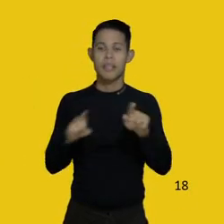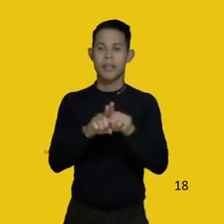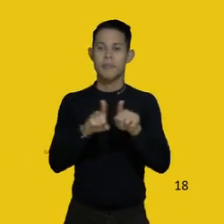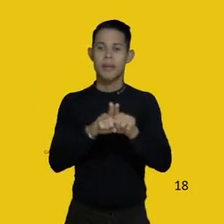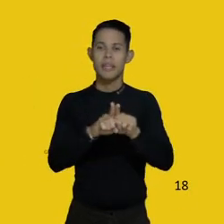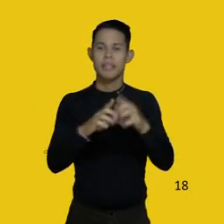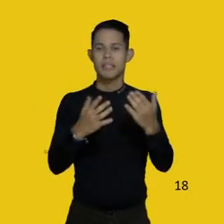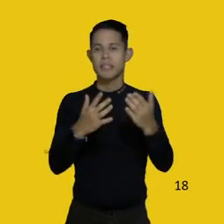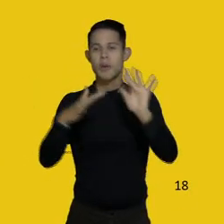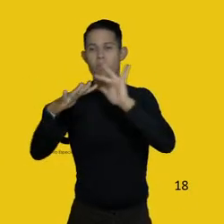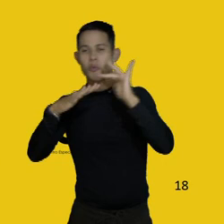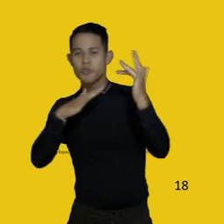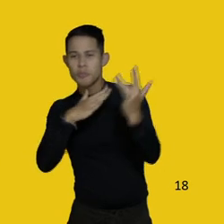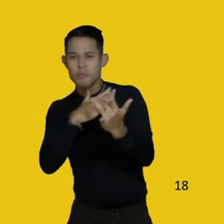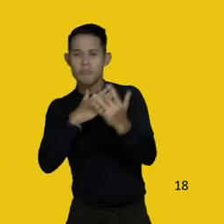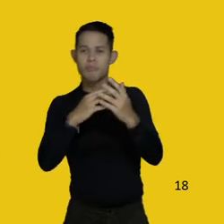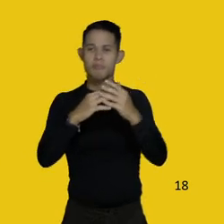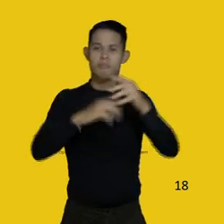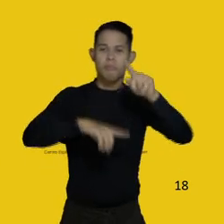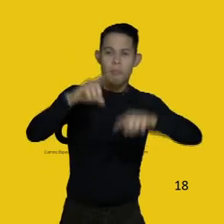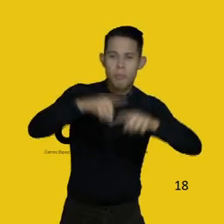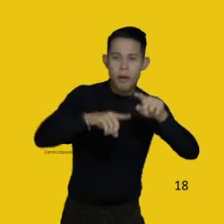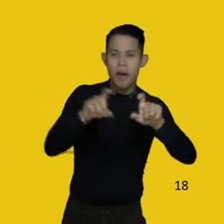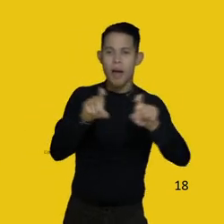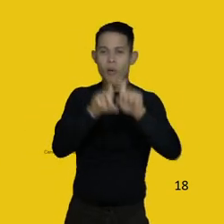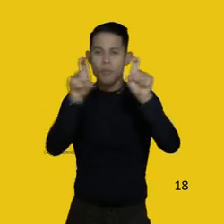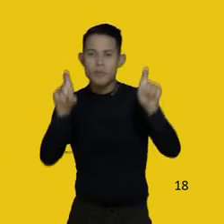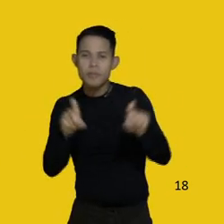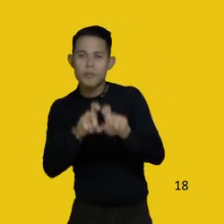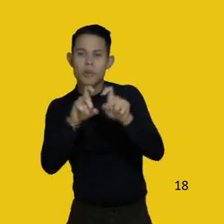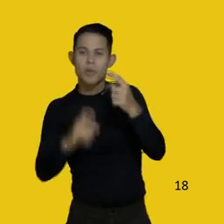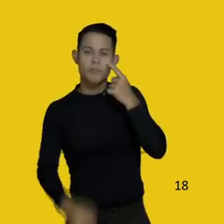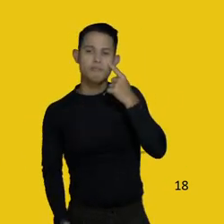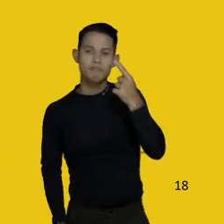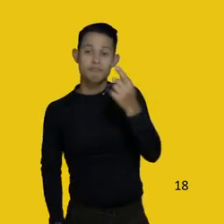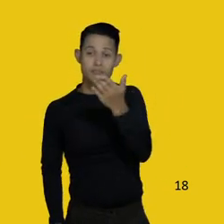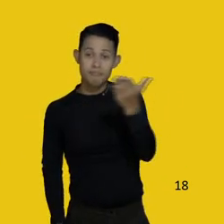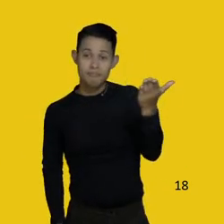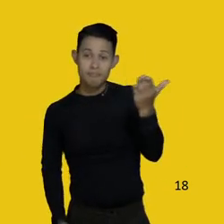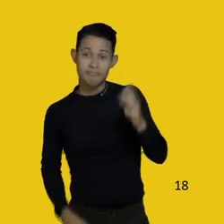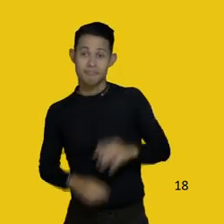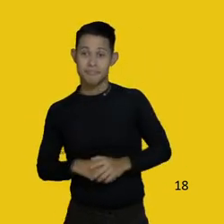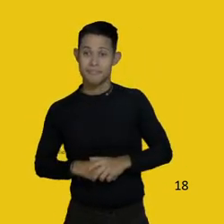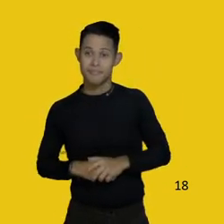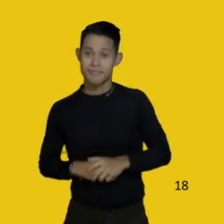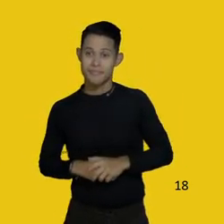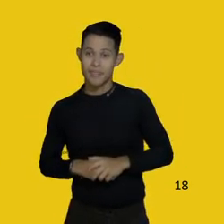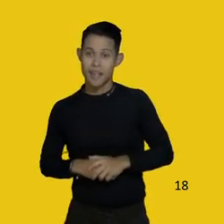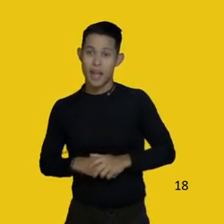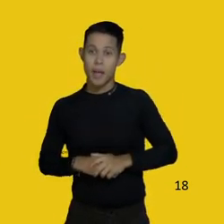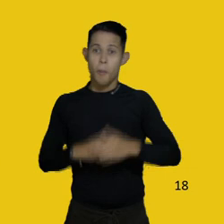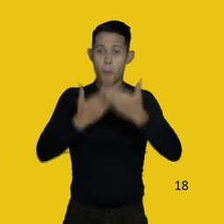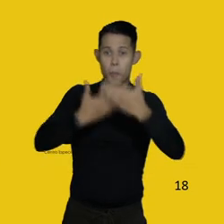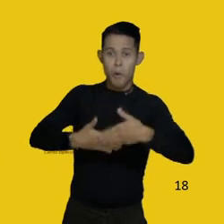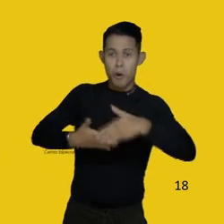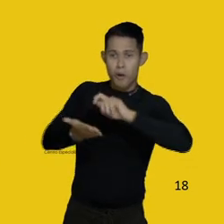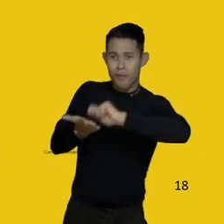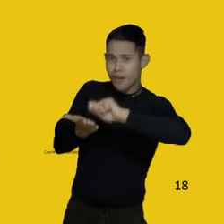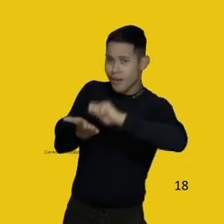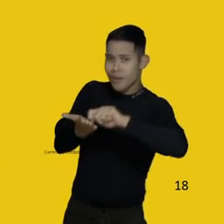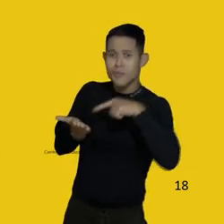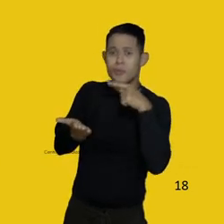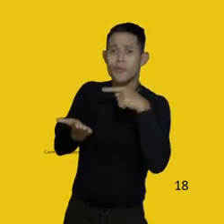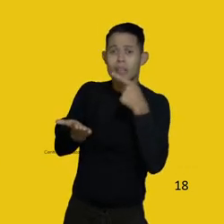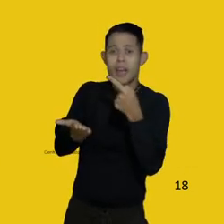trab né assim ele não consegue fazer uma prova escrita faz trabalho da matéria